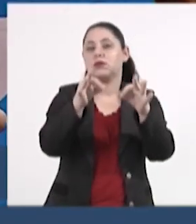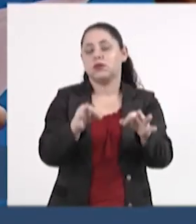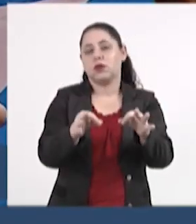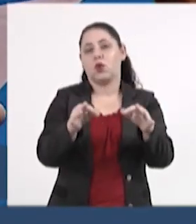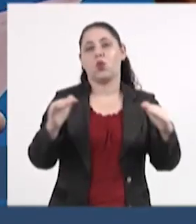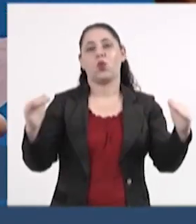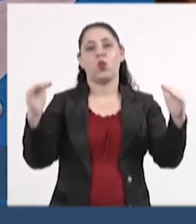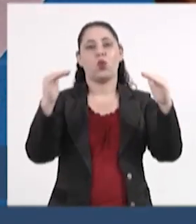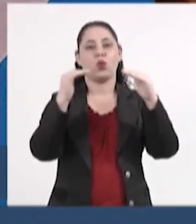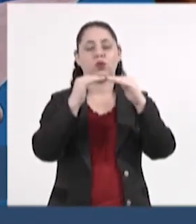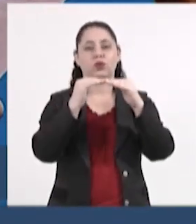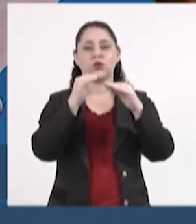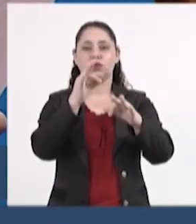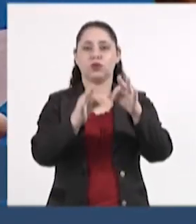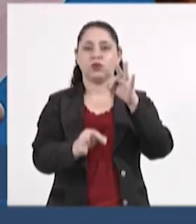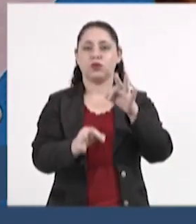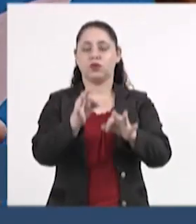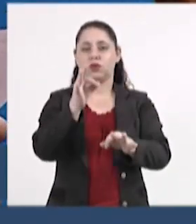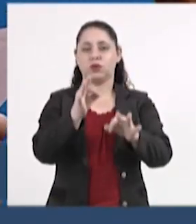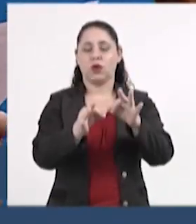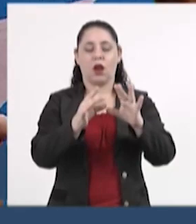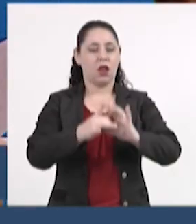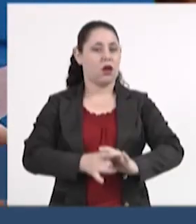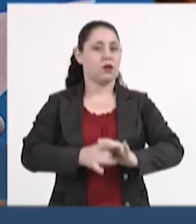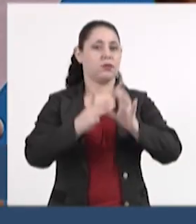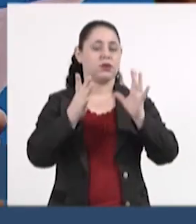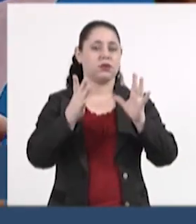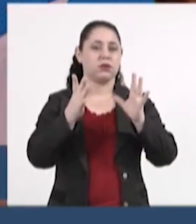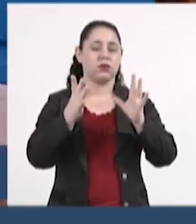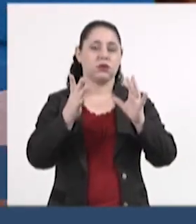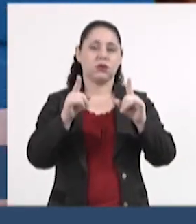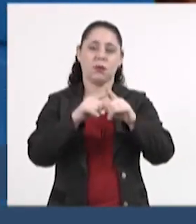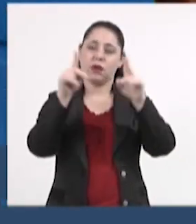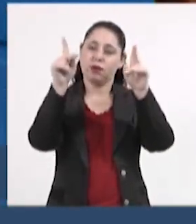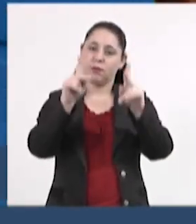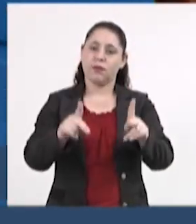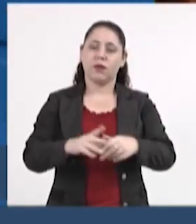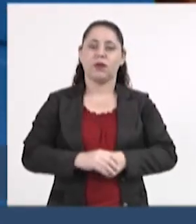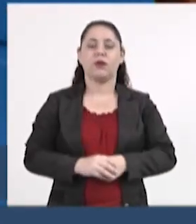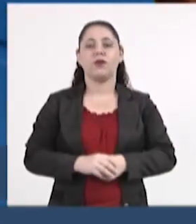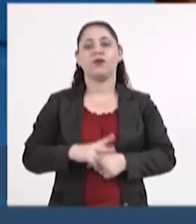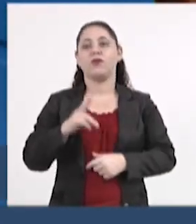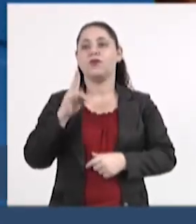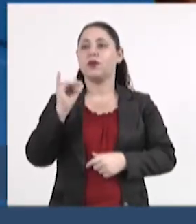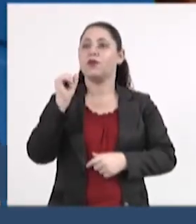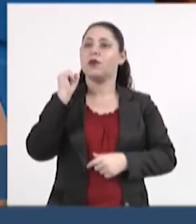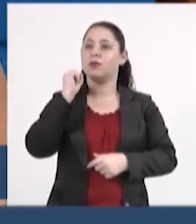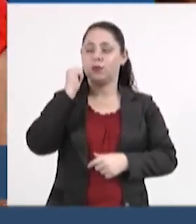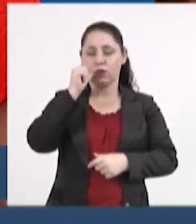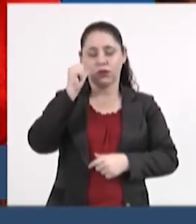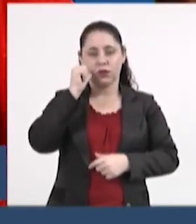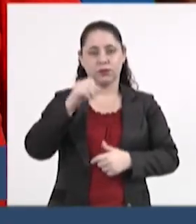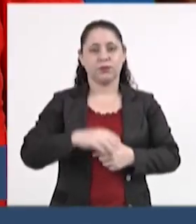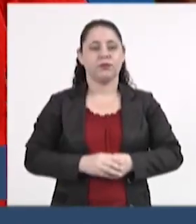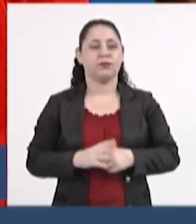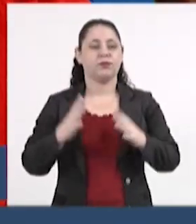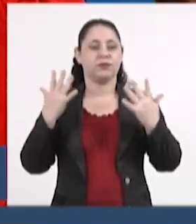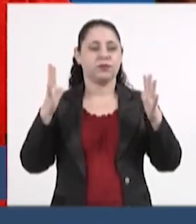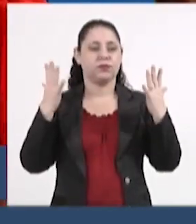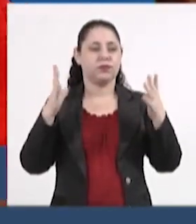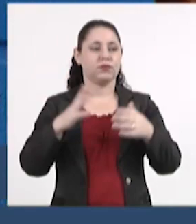de igualdade, justiça, liberdade e paz. Viva as mulheres!